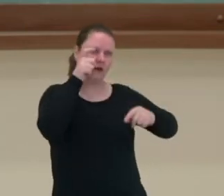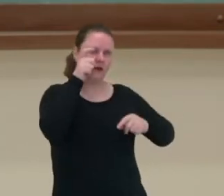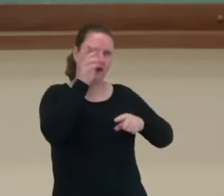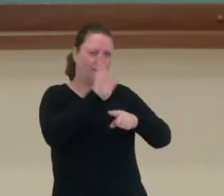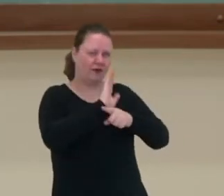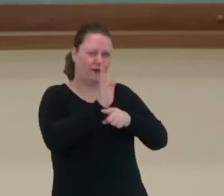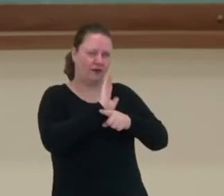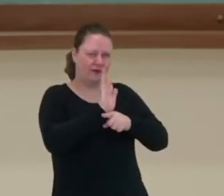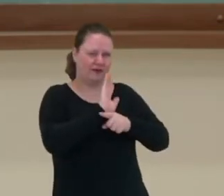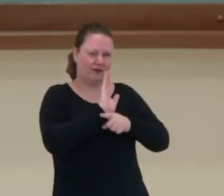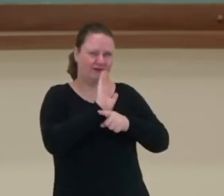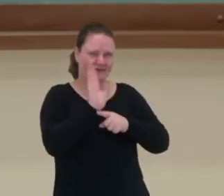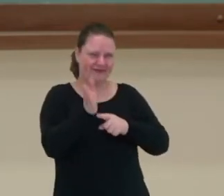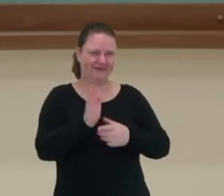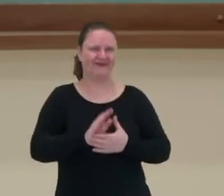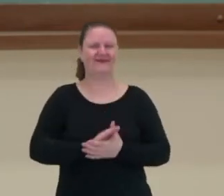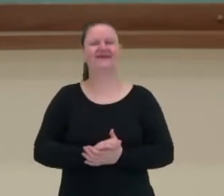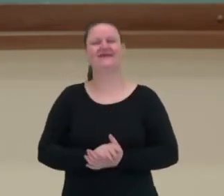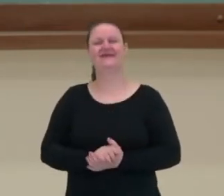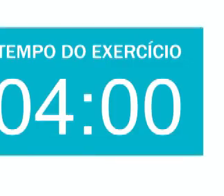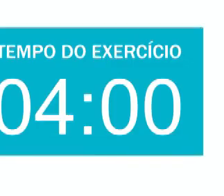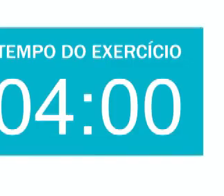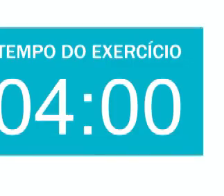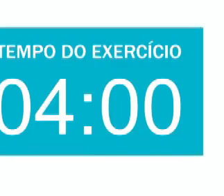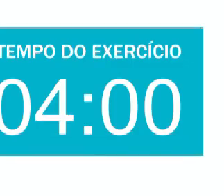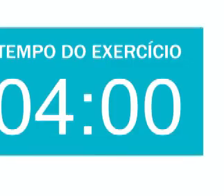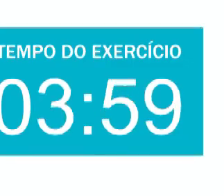Logo depois a gente volta. Até mais!